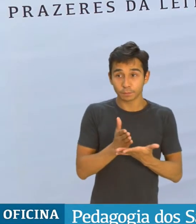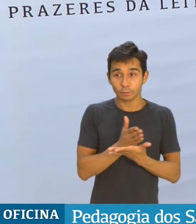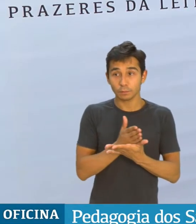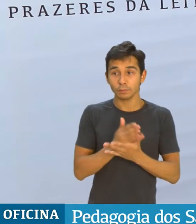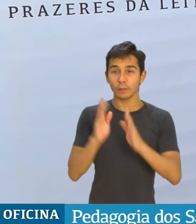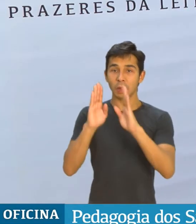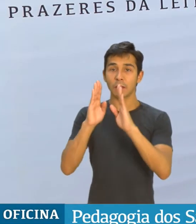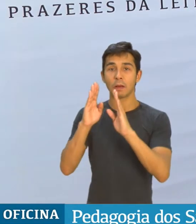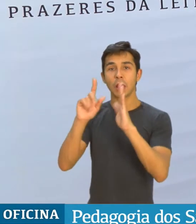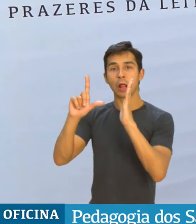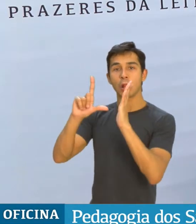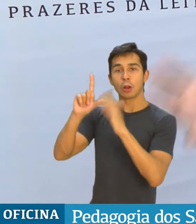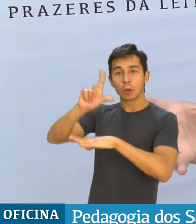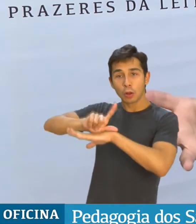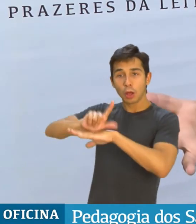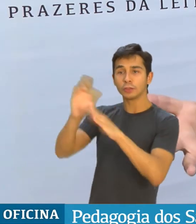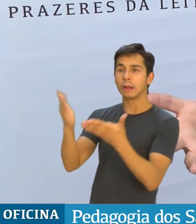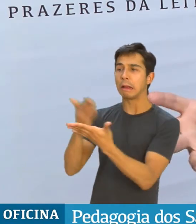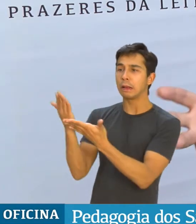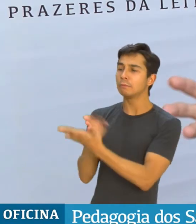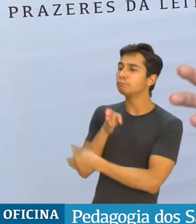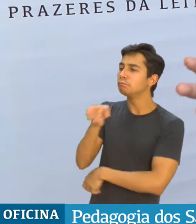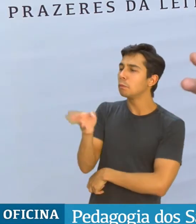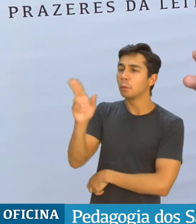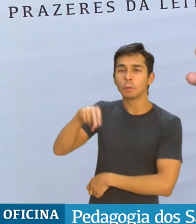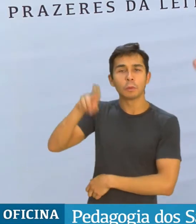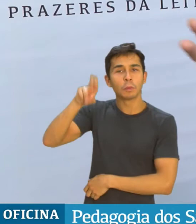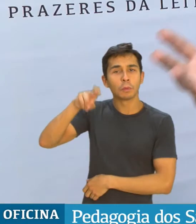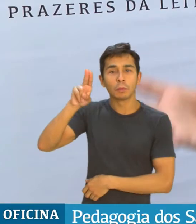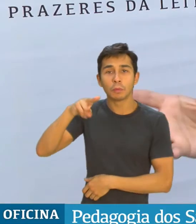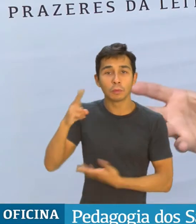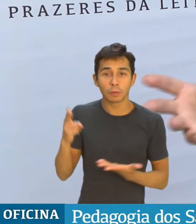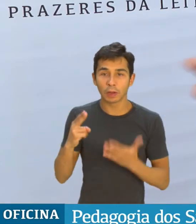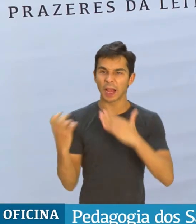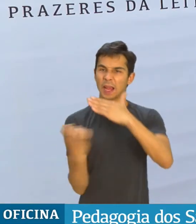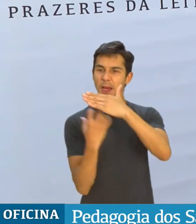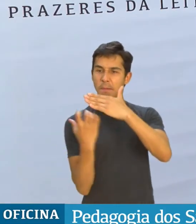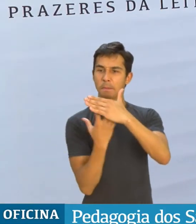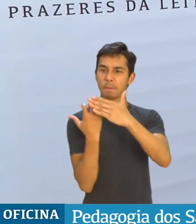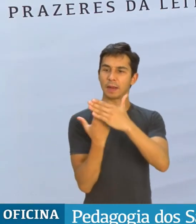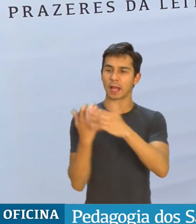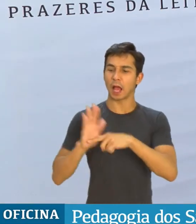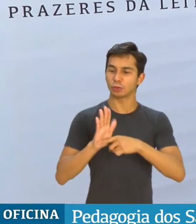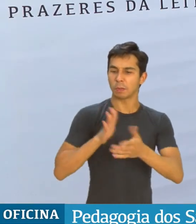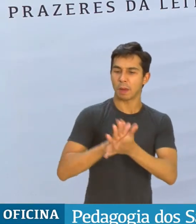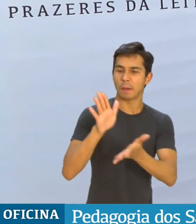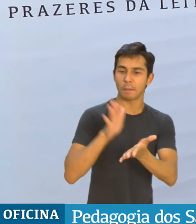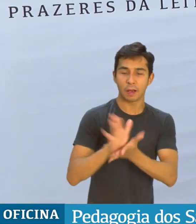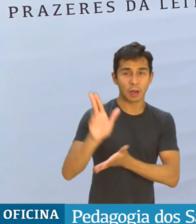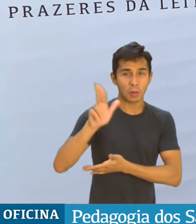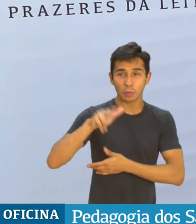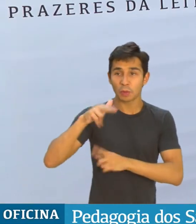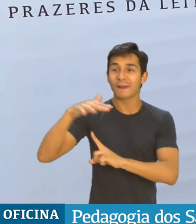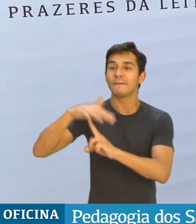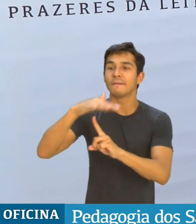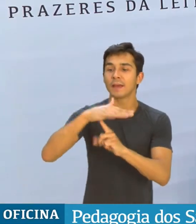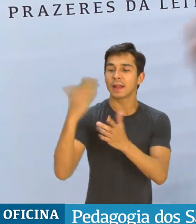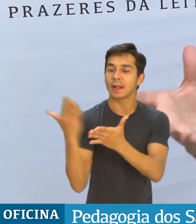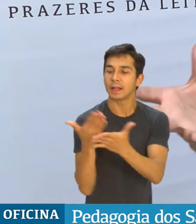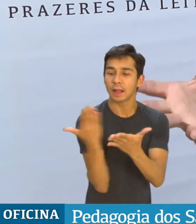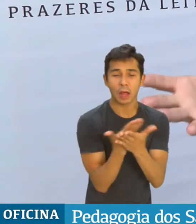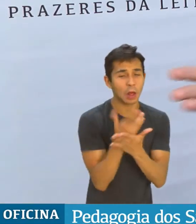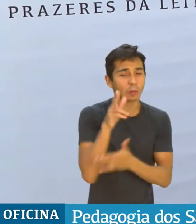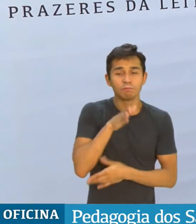uma livraria, de um grande circuito editorial, seja de festas ou feiras literárias, ou